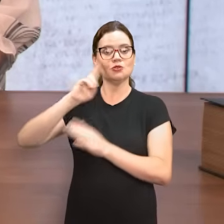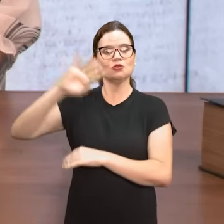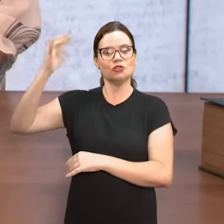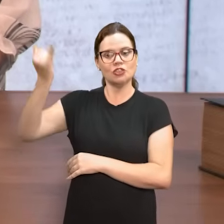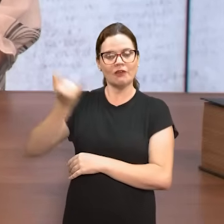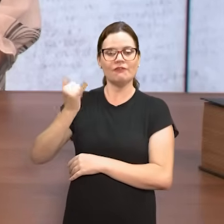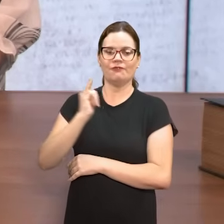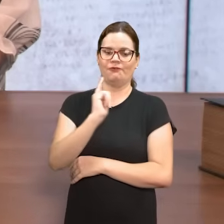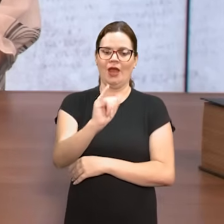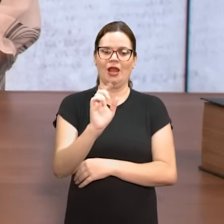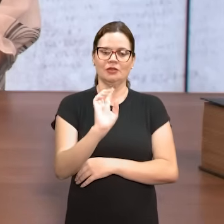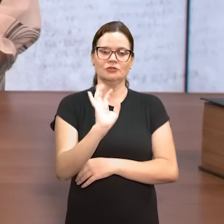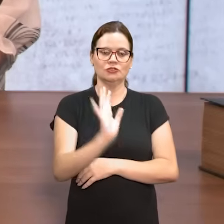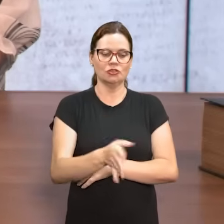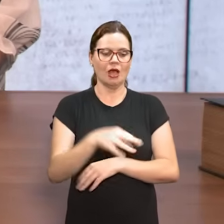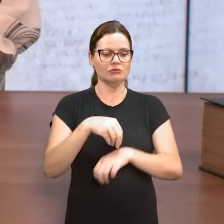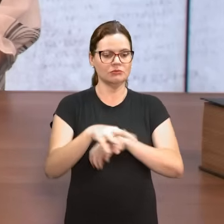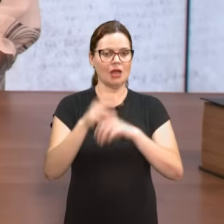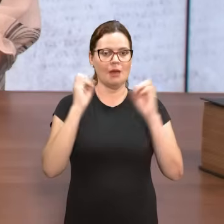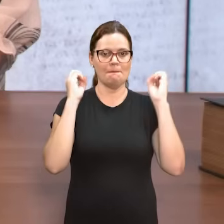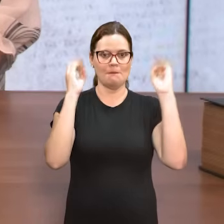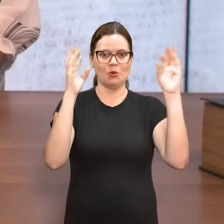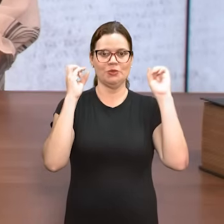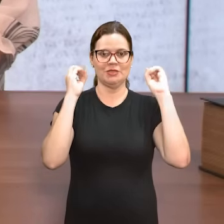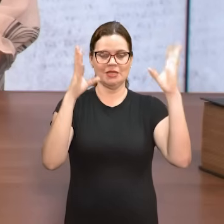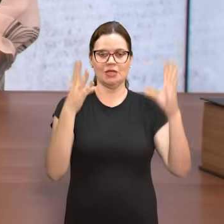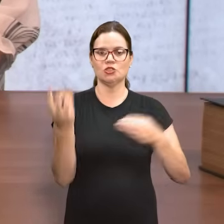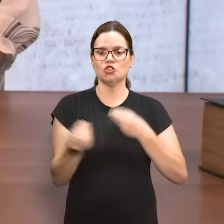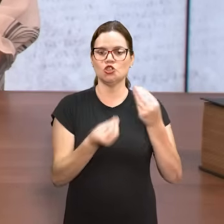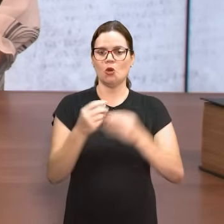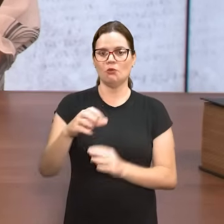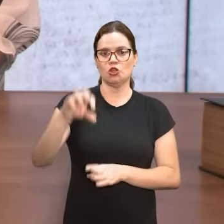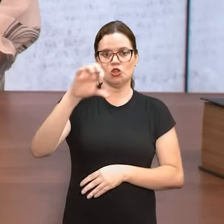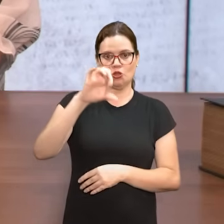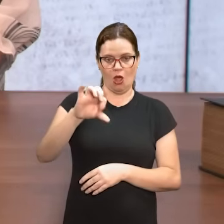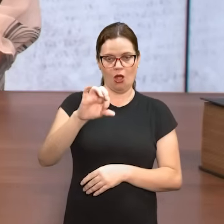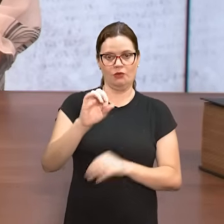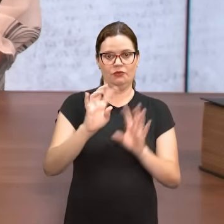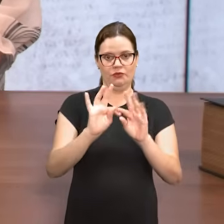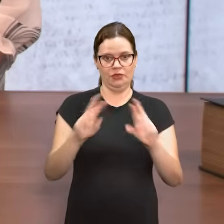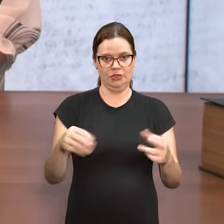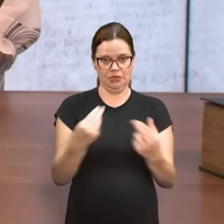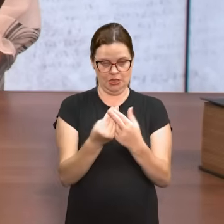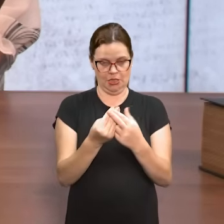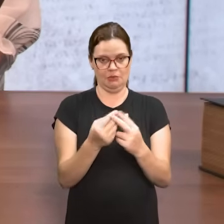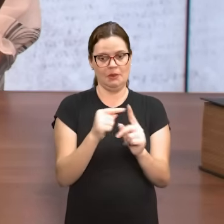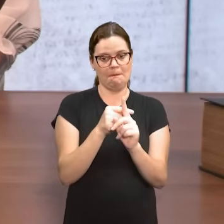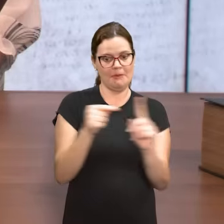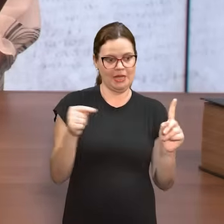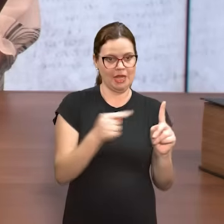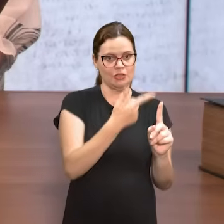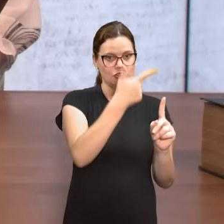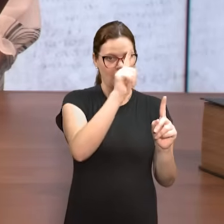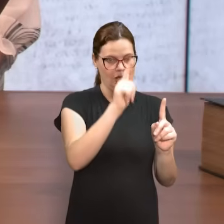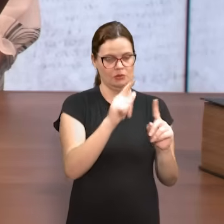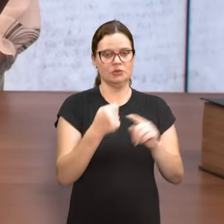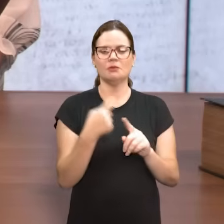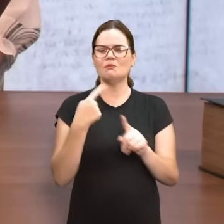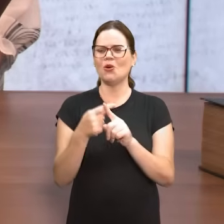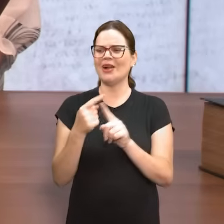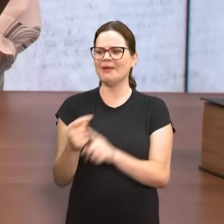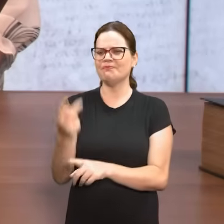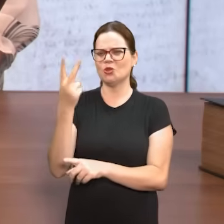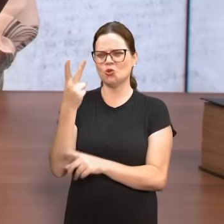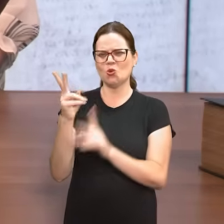pelo ministério de Moisés, acerca das 9 tribos e da meia tribo. Porquanto